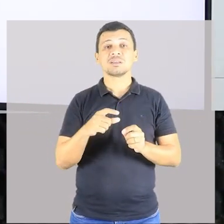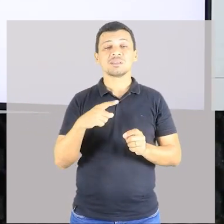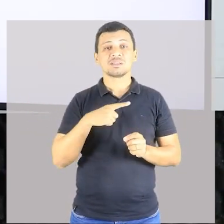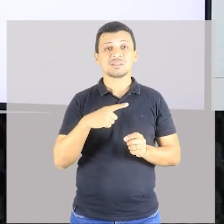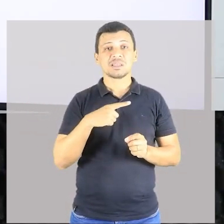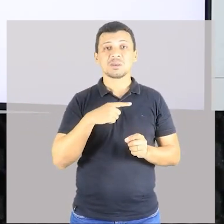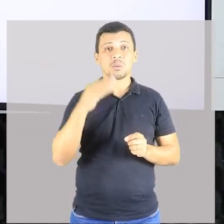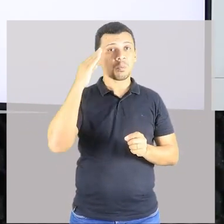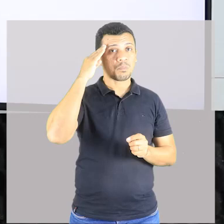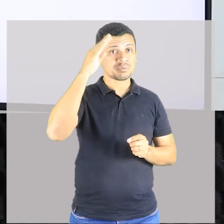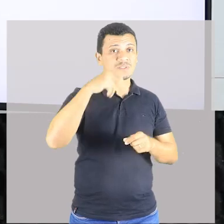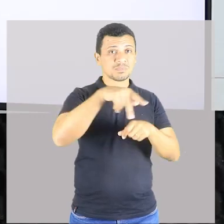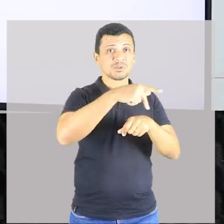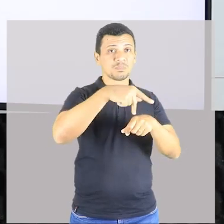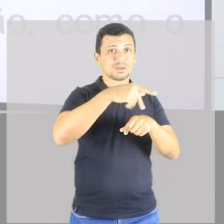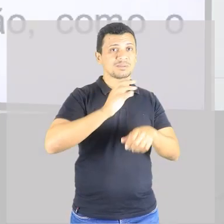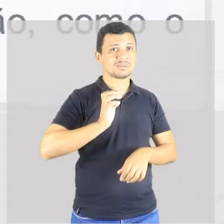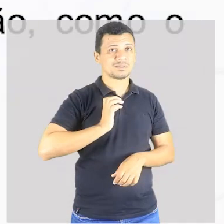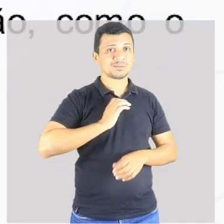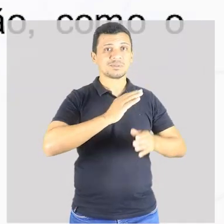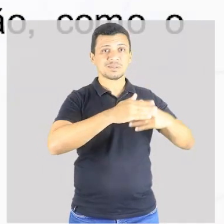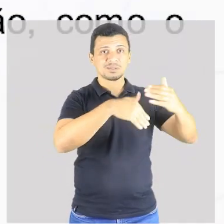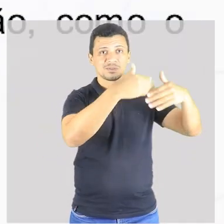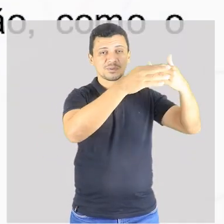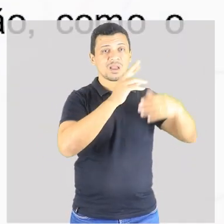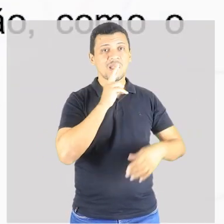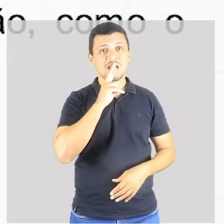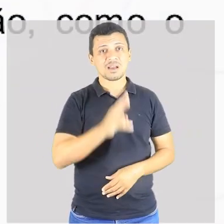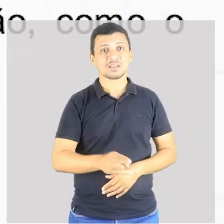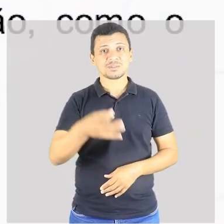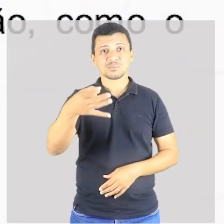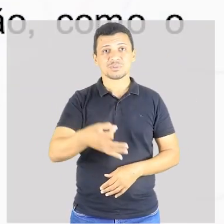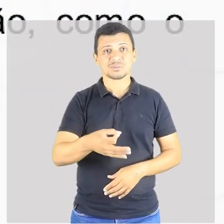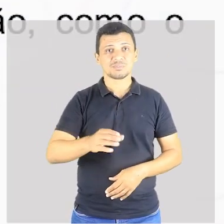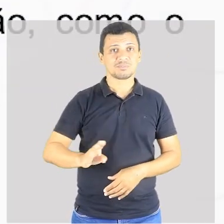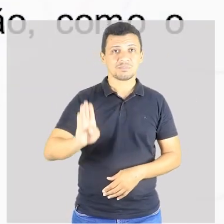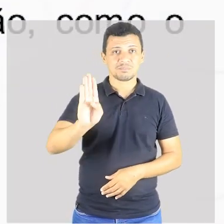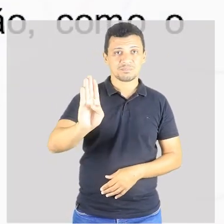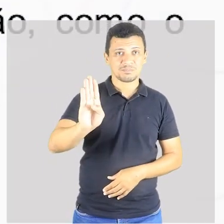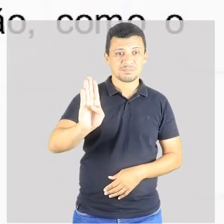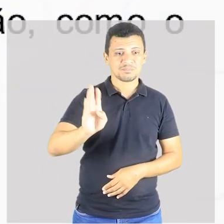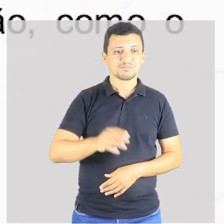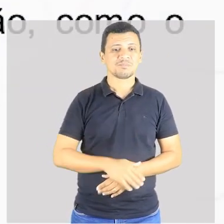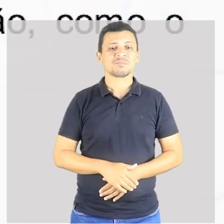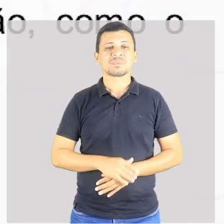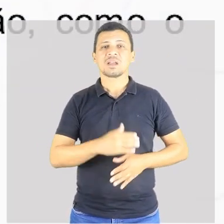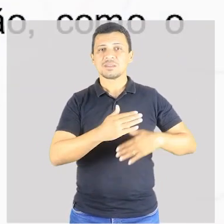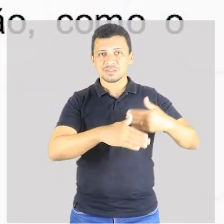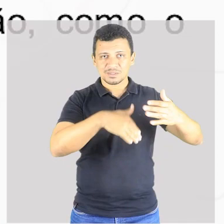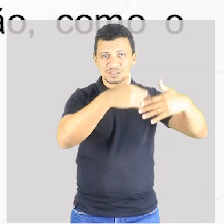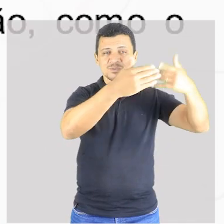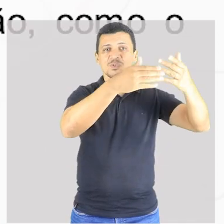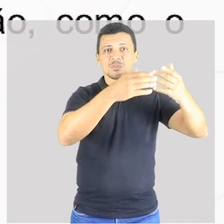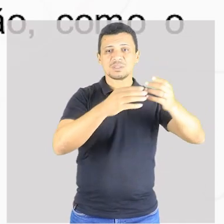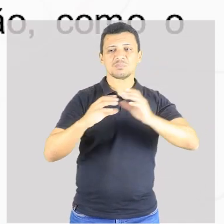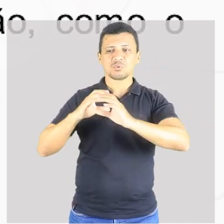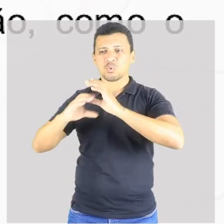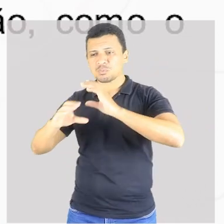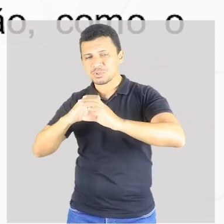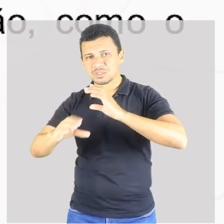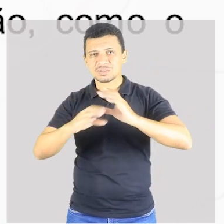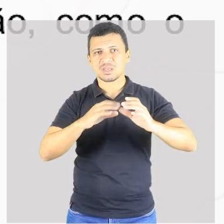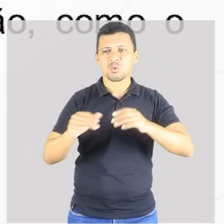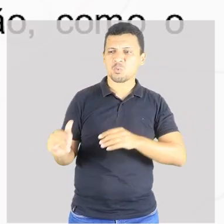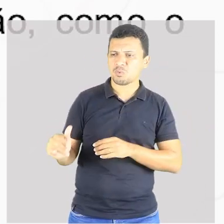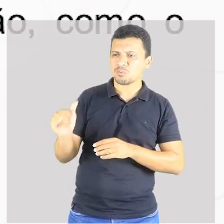sedes ainda ficam nos países desenvolvidos. Então, o nosso gabarito, sem sombra de dúvidas, é a letra B. É o desenvolvimento dos meios de transporte e comunicação que